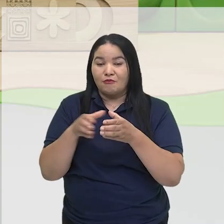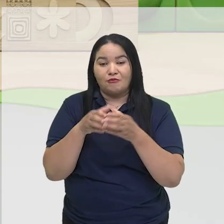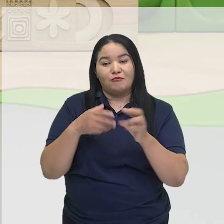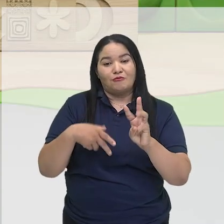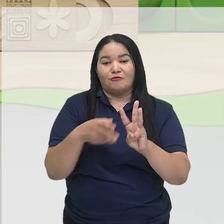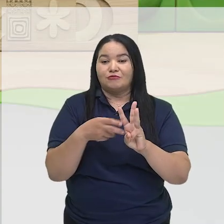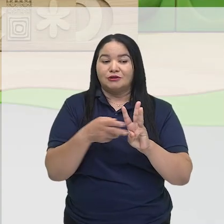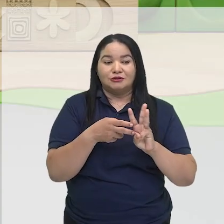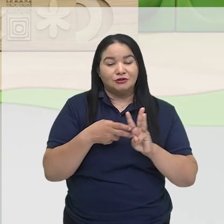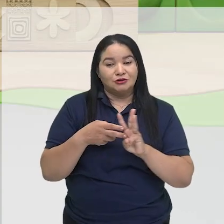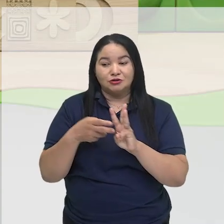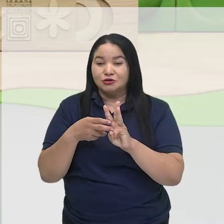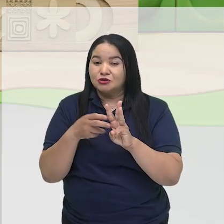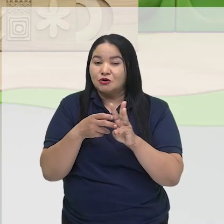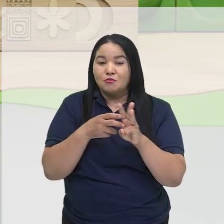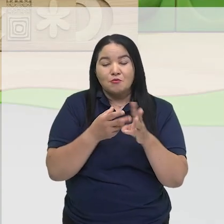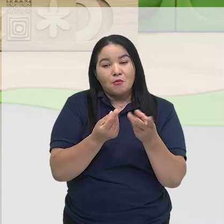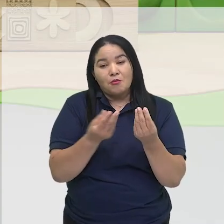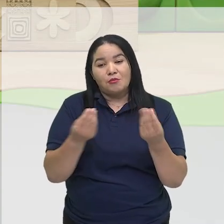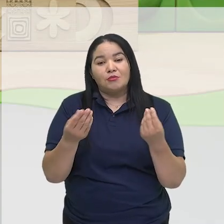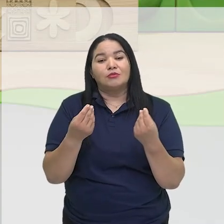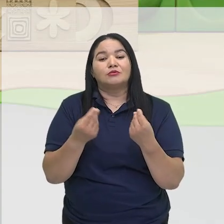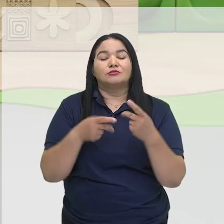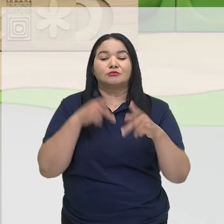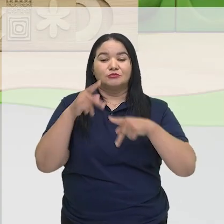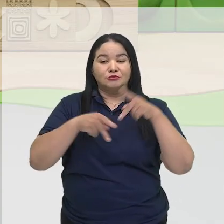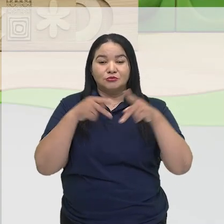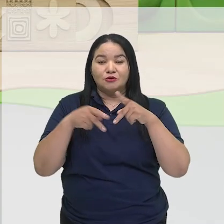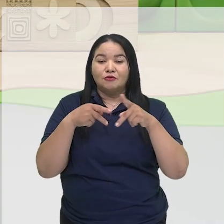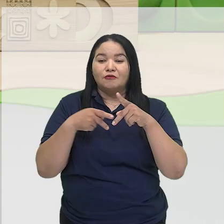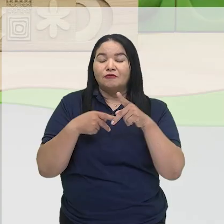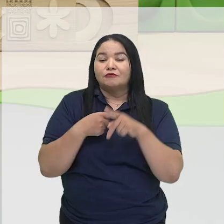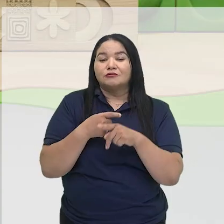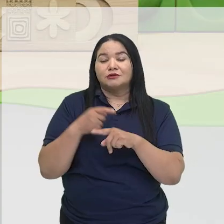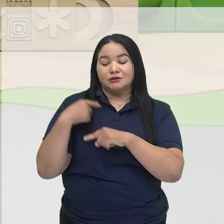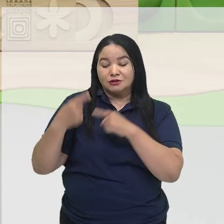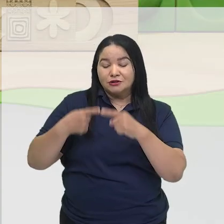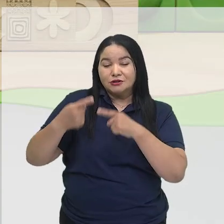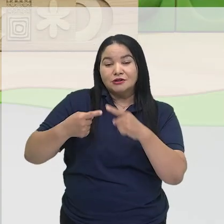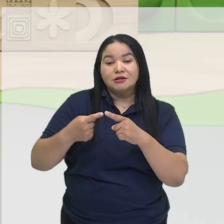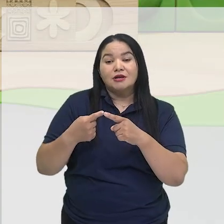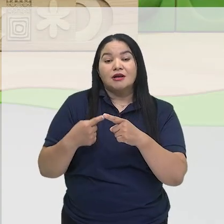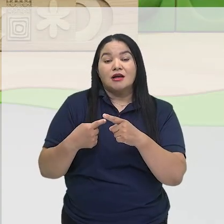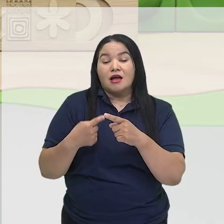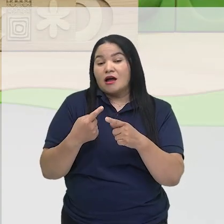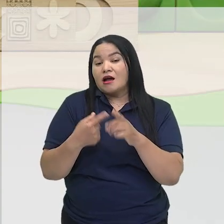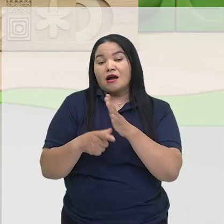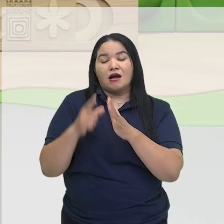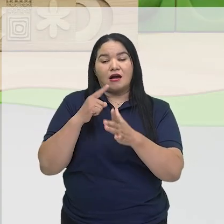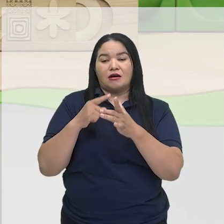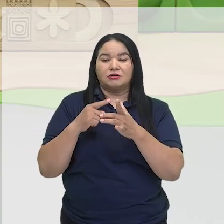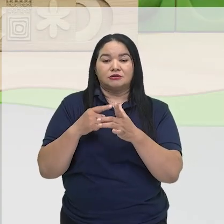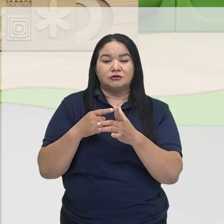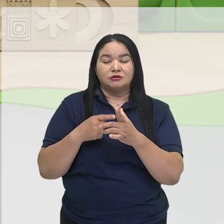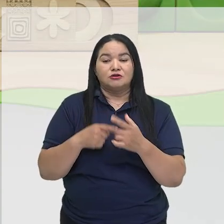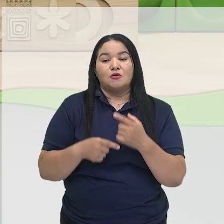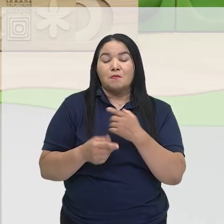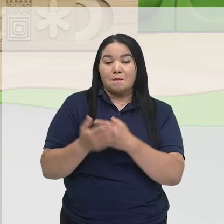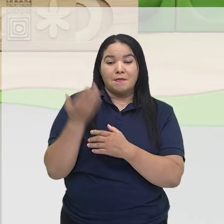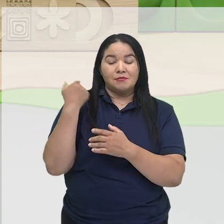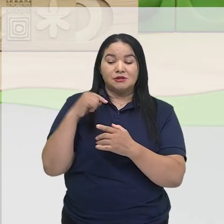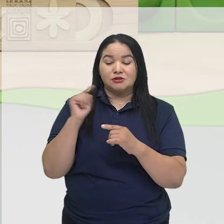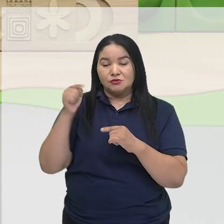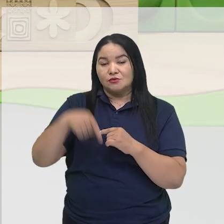são os nossos povos ancestrais, que estavam aqui antes de tudo e possuem